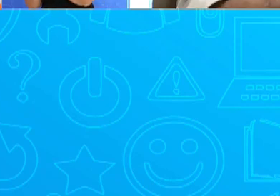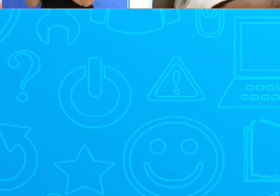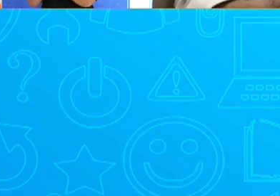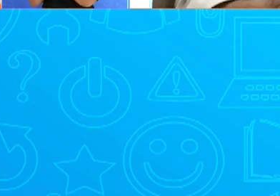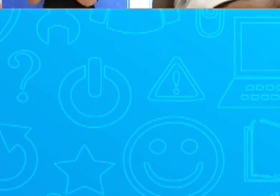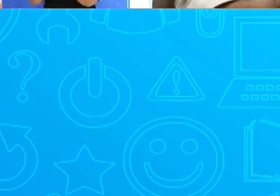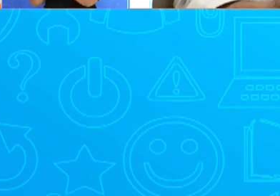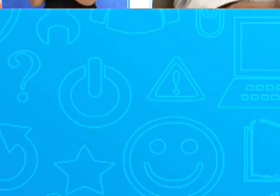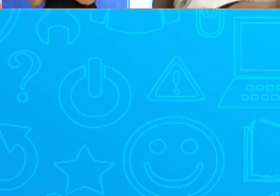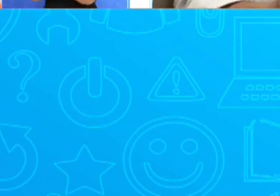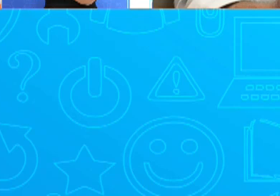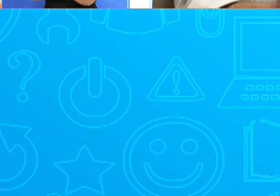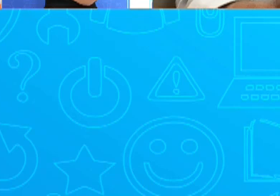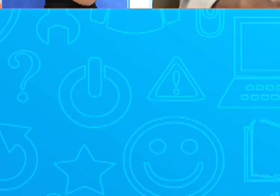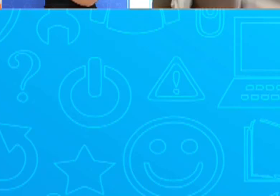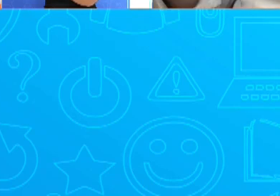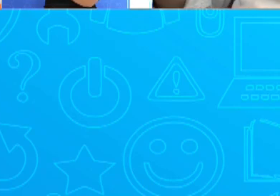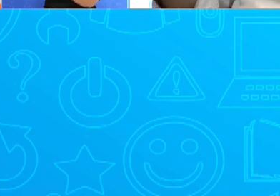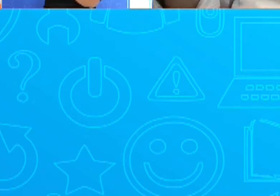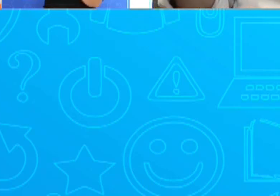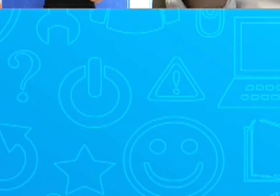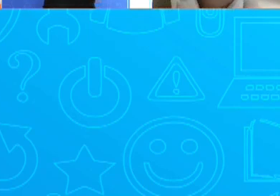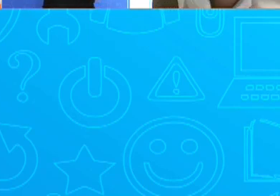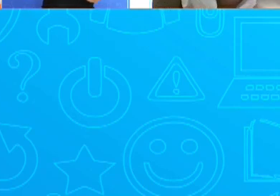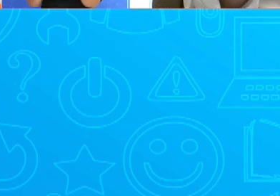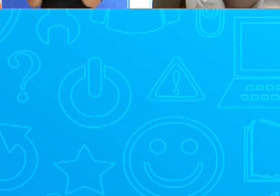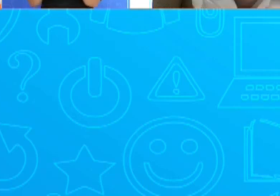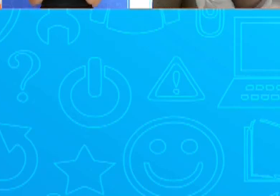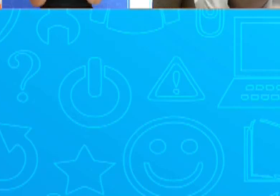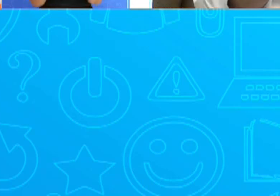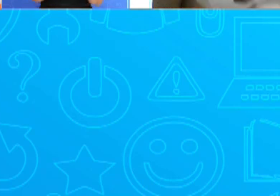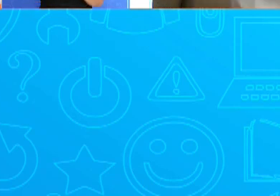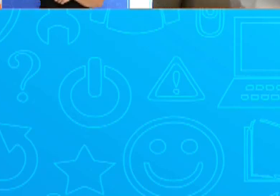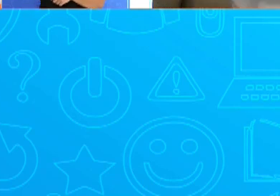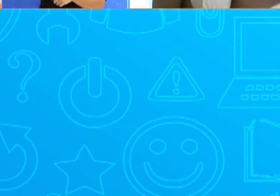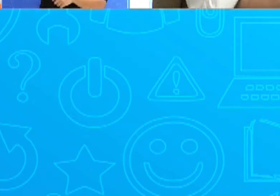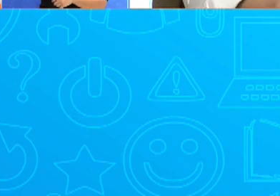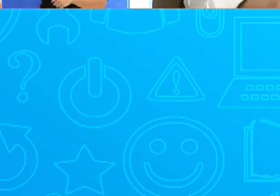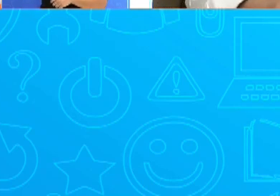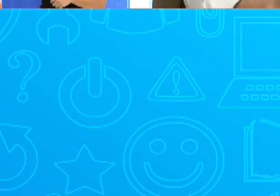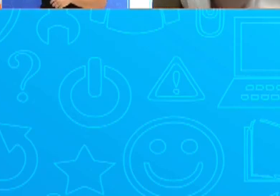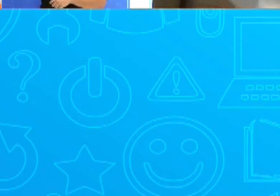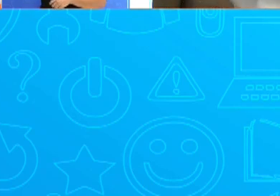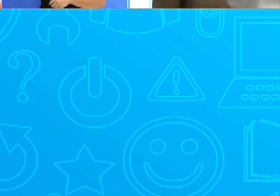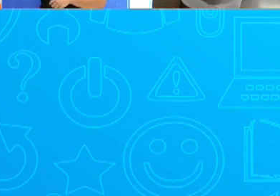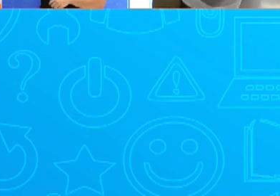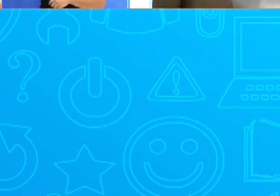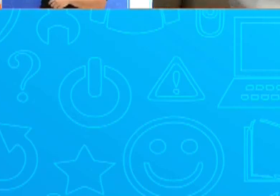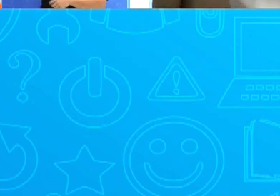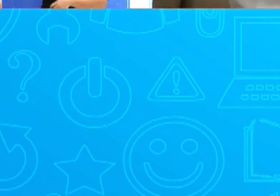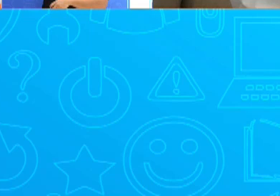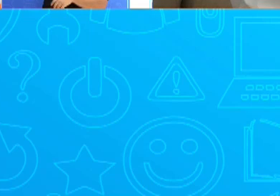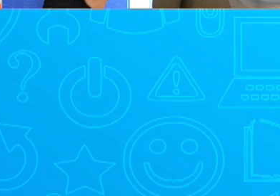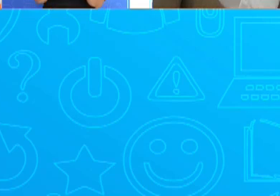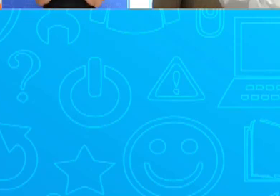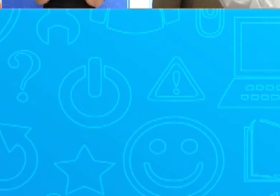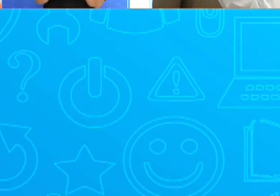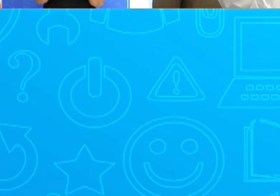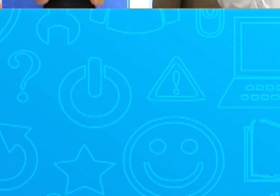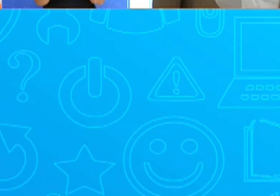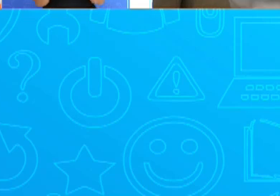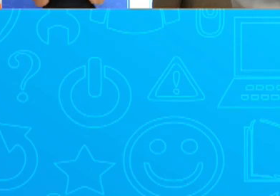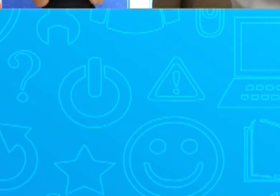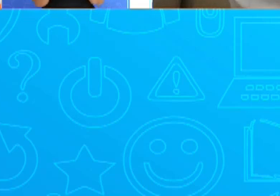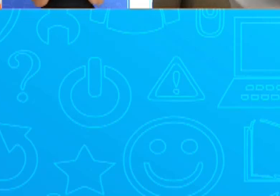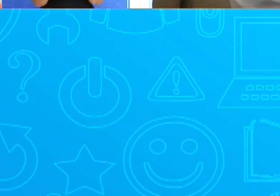que dia o urologista está. Ginecologista e assim por diante. Tudo, como um todo. A gente tem que tornar isso público, a população vai saber. Agora você vai saber por que, que o governo